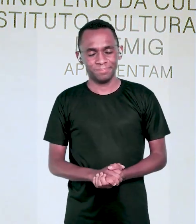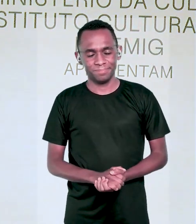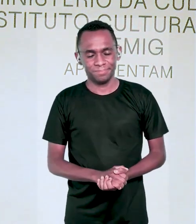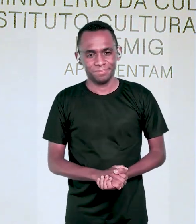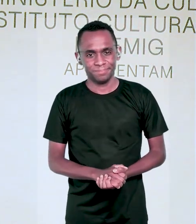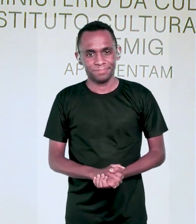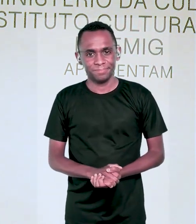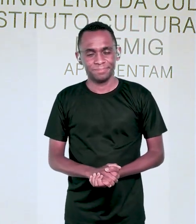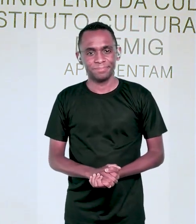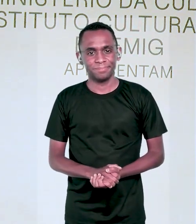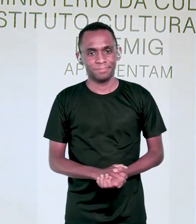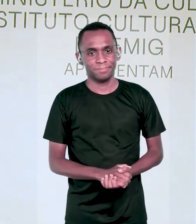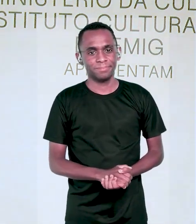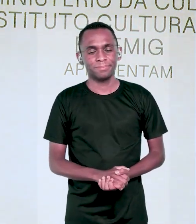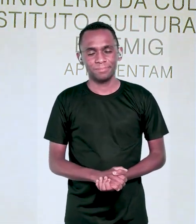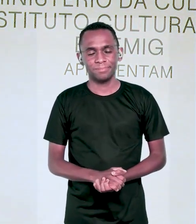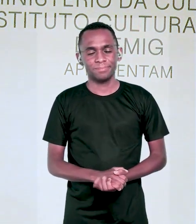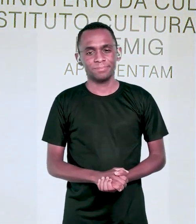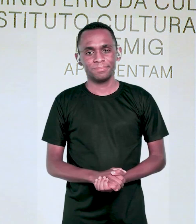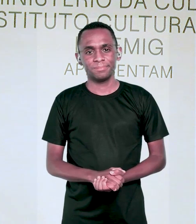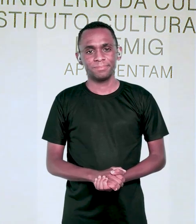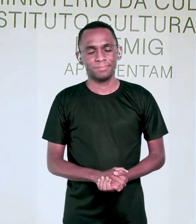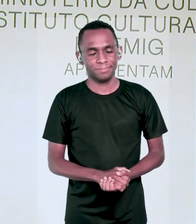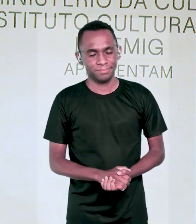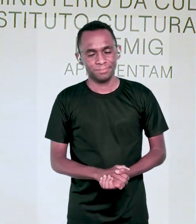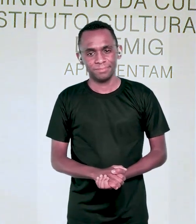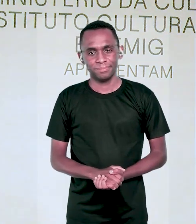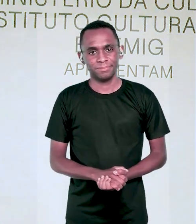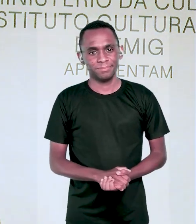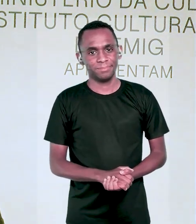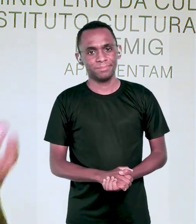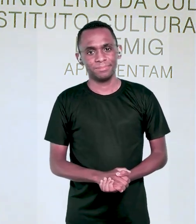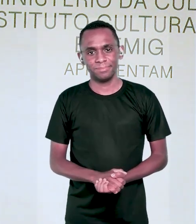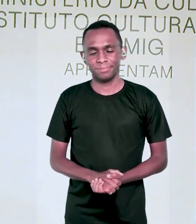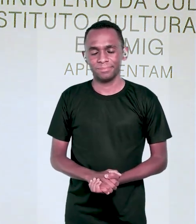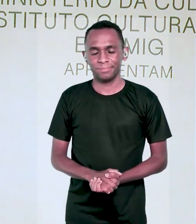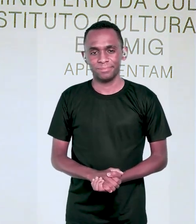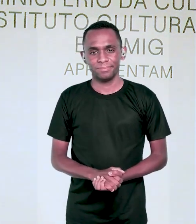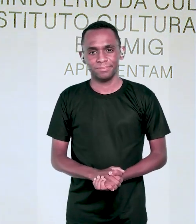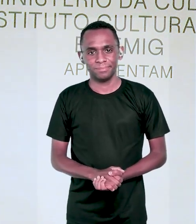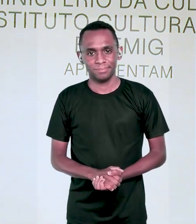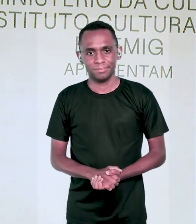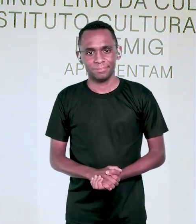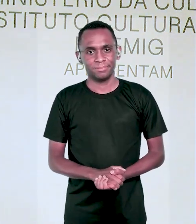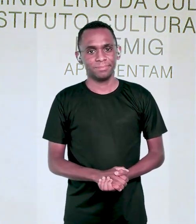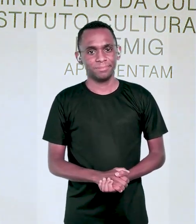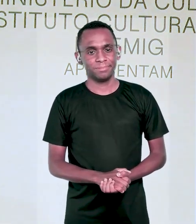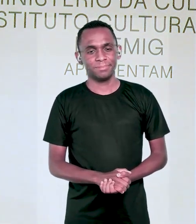e que serve talvez para nós hoje talvez de maneira menos evidentemente dramática mas que funciona